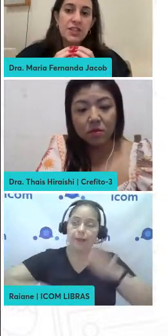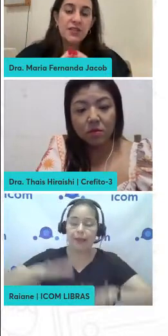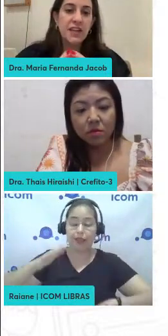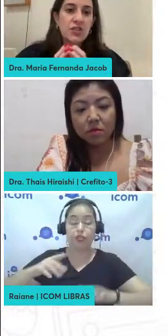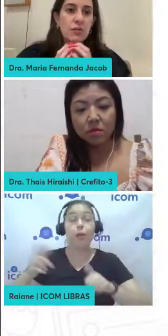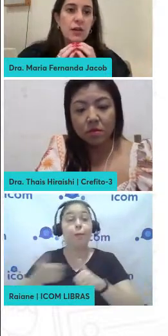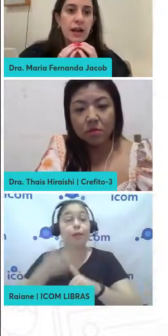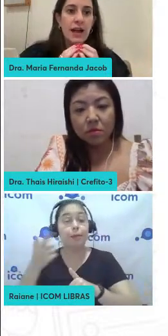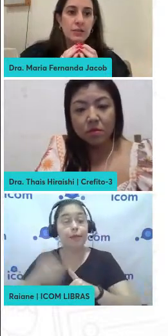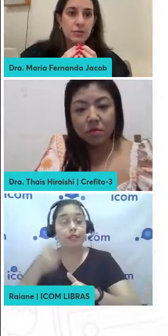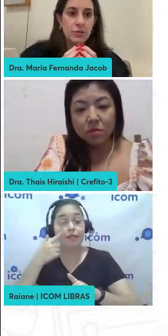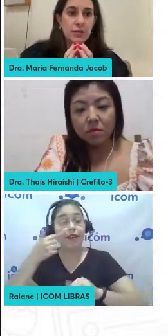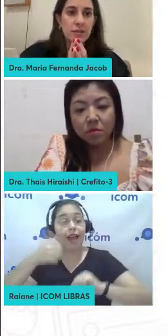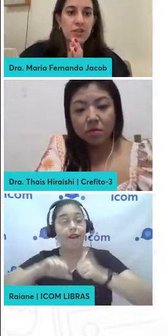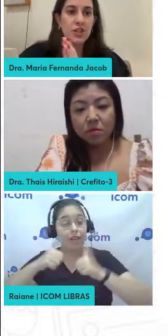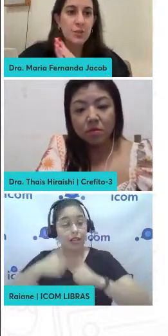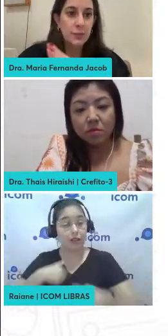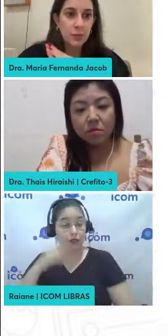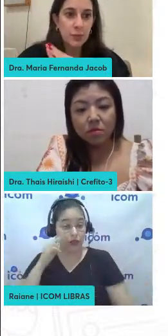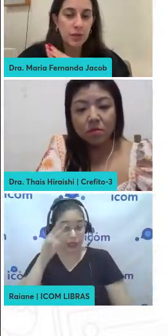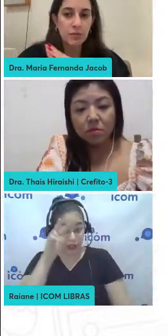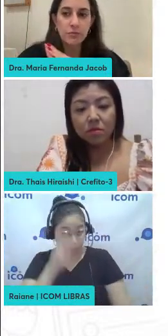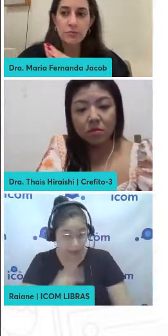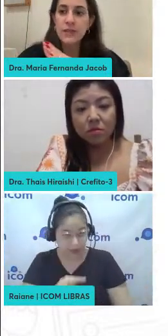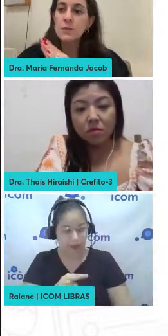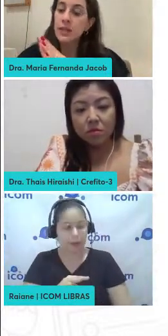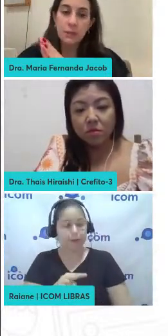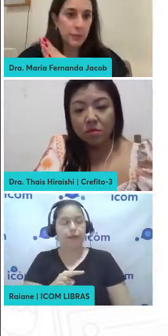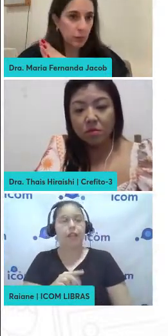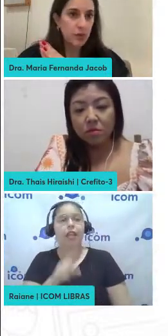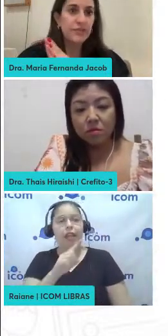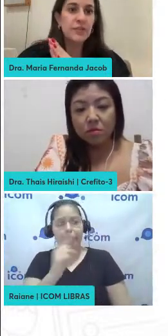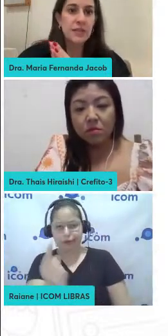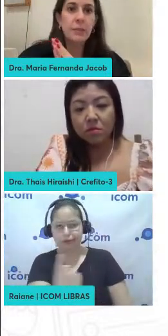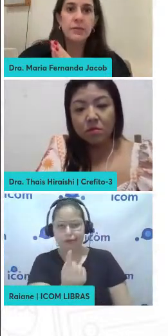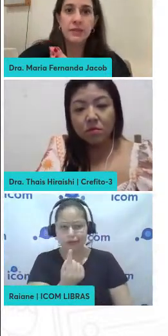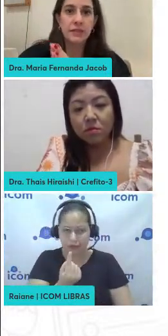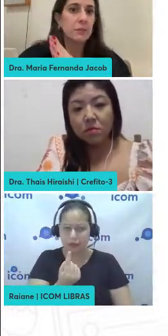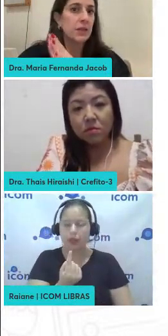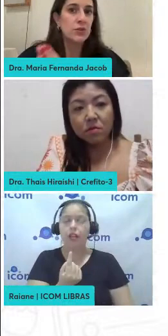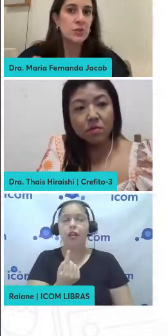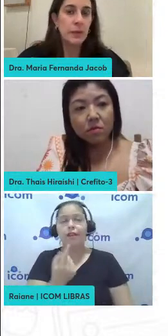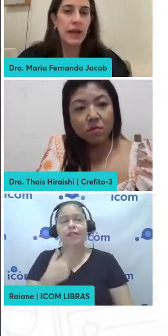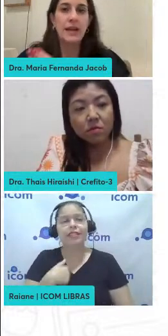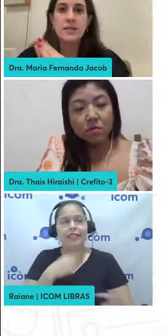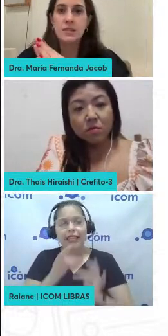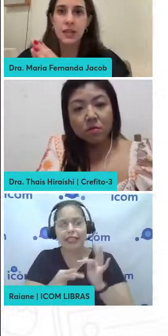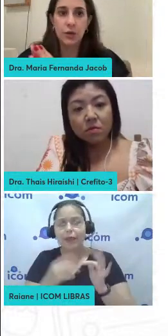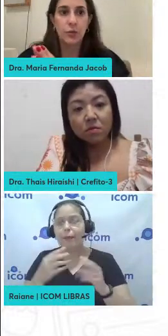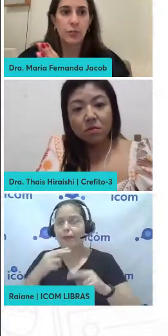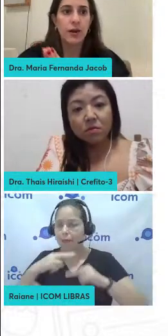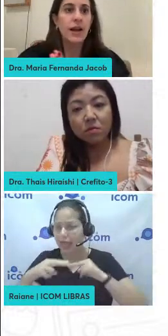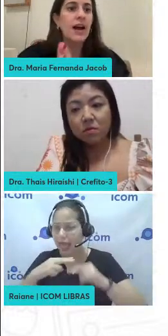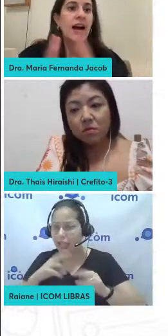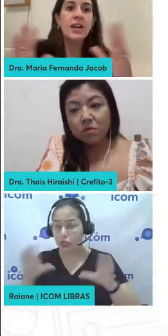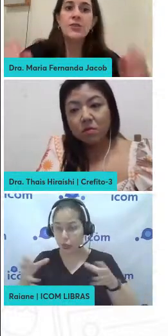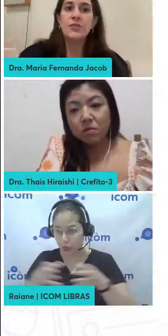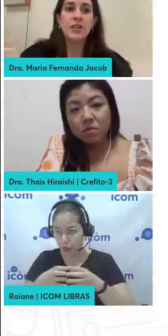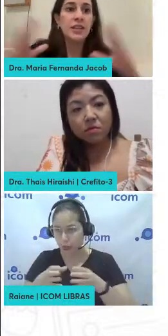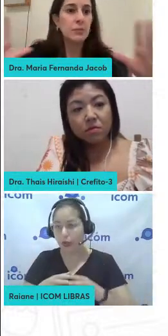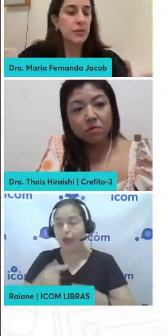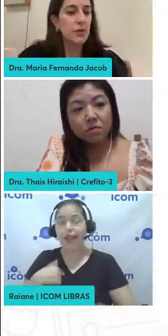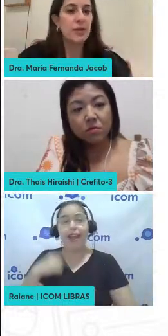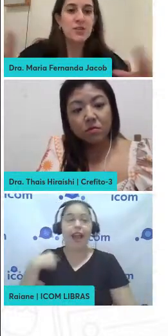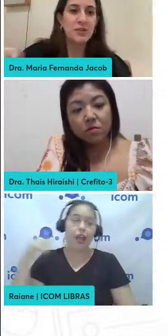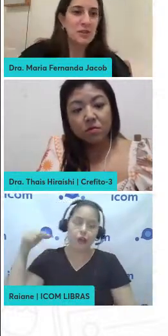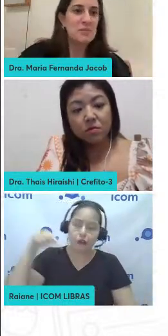você está de frente a um caso de um paciente que te procura, mesmo que ele procure você para um tratamento de Pilates em grupo. Eu estou